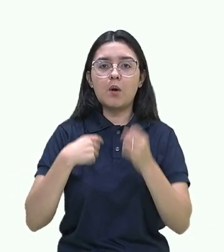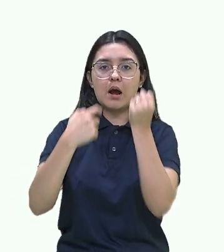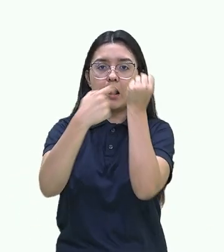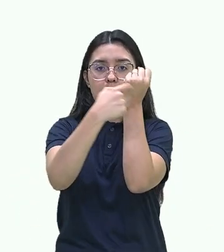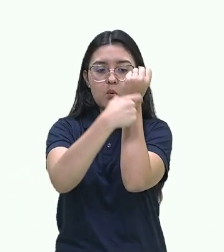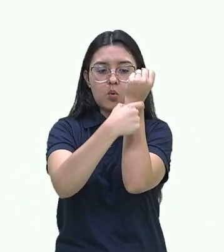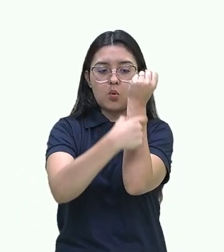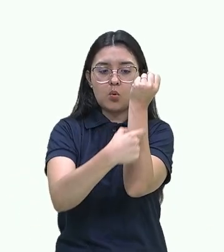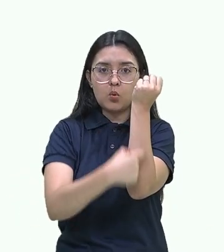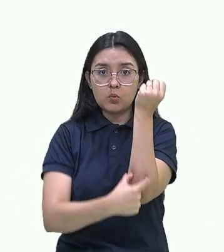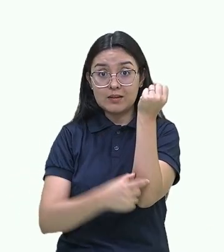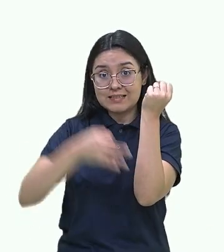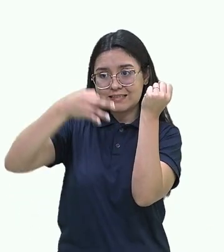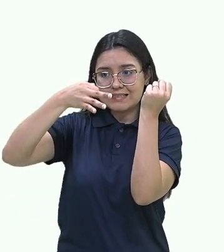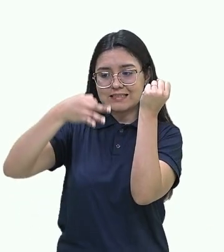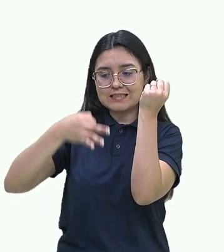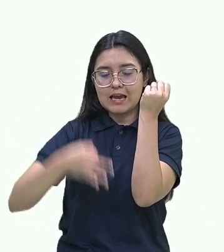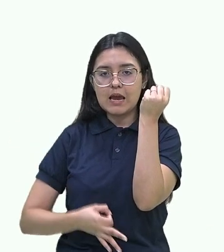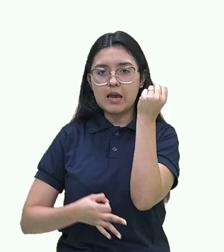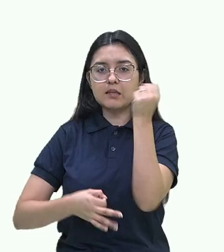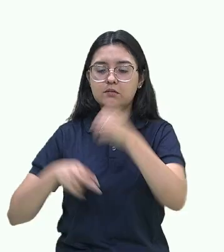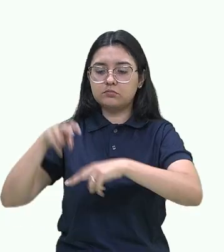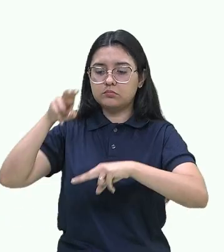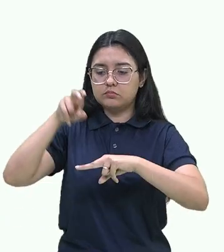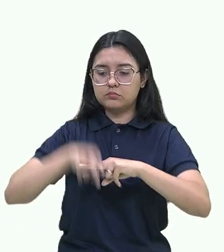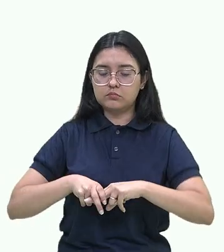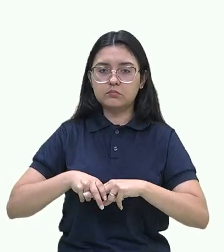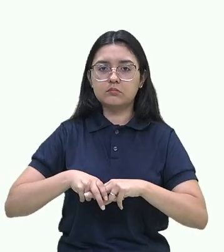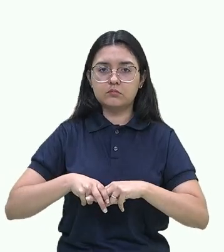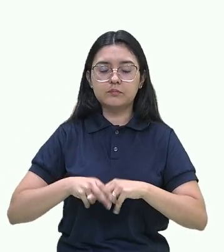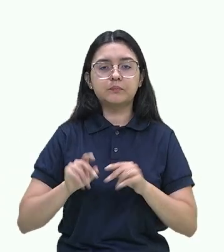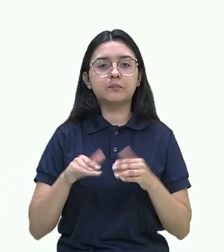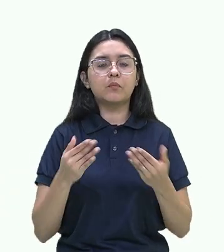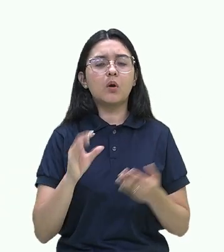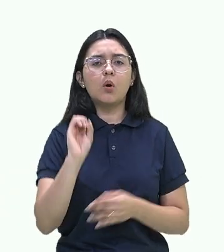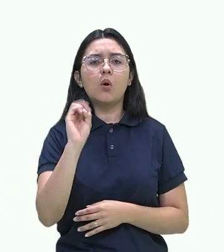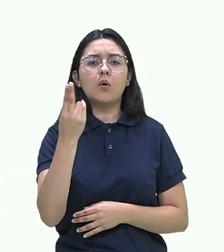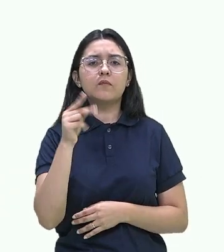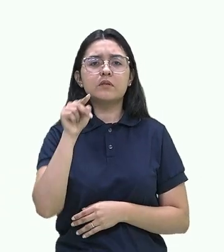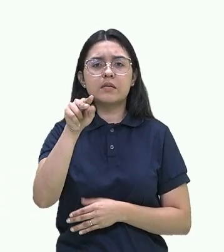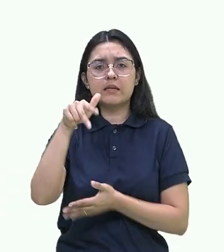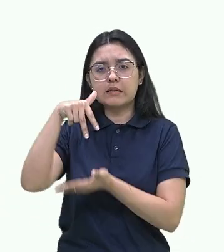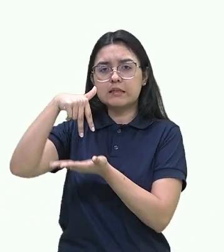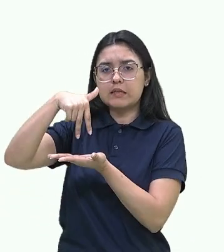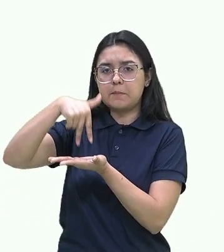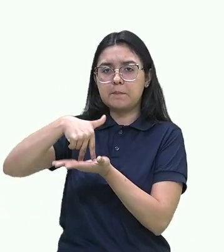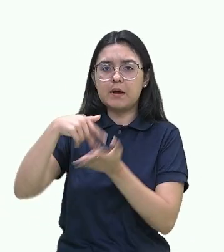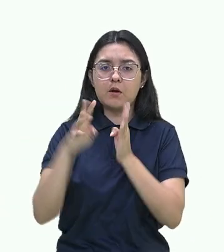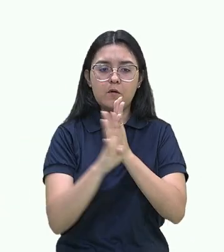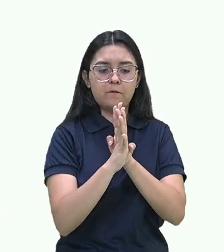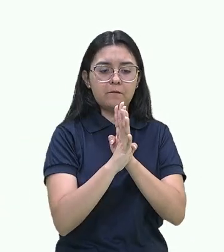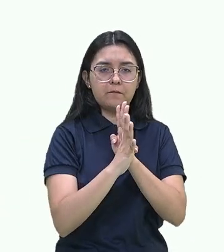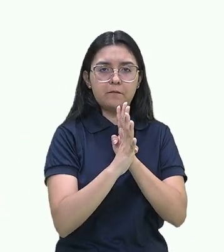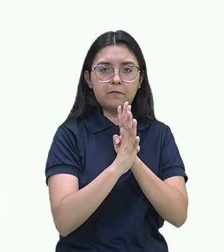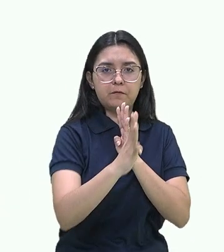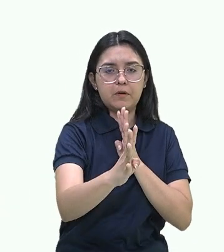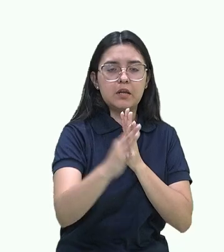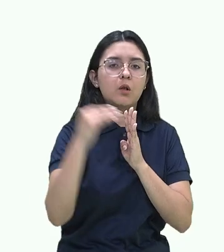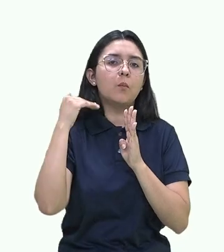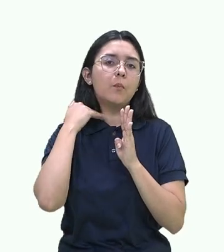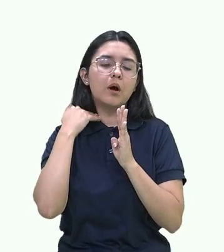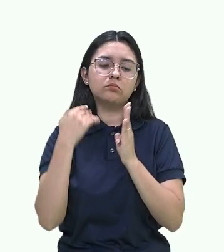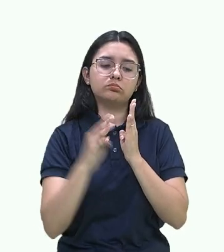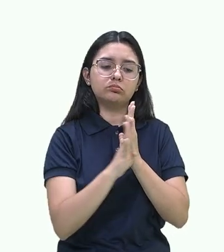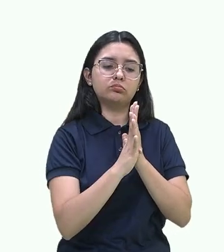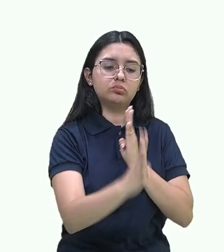numa posição de escrever no seu caderno. Ou quem está em pé numa fila, né, do banco, ou